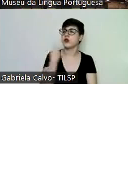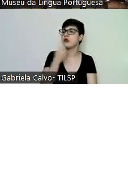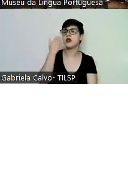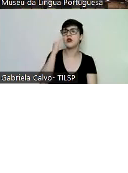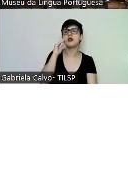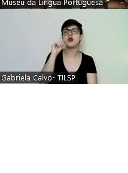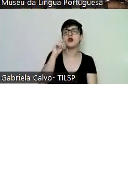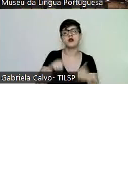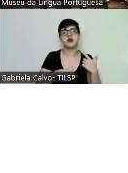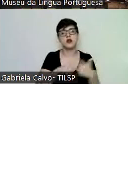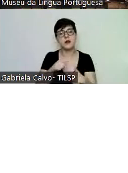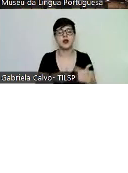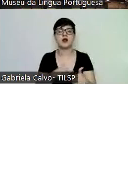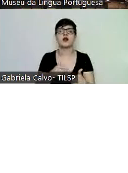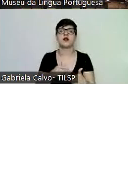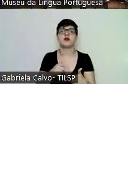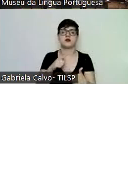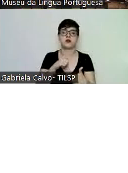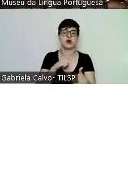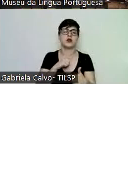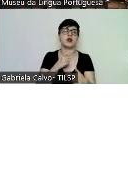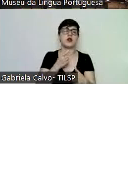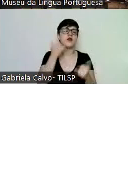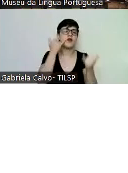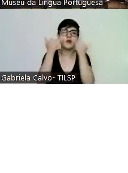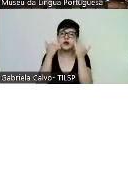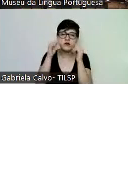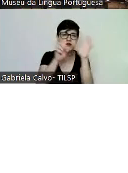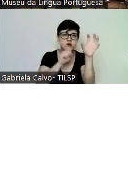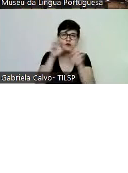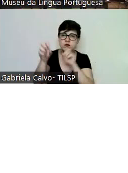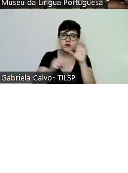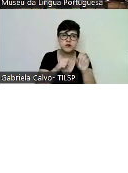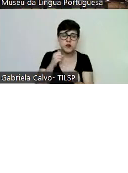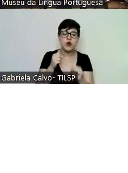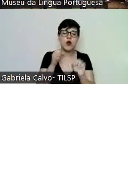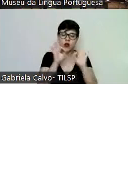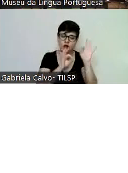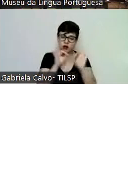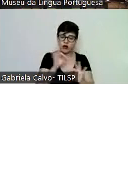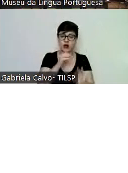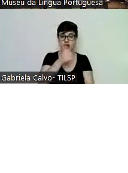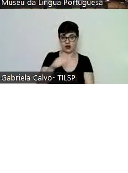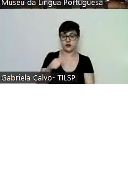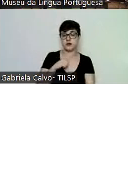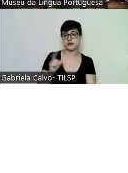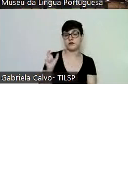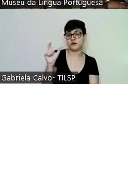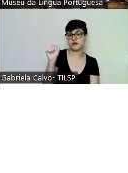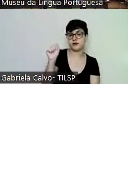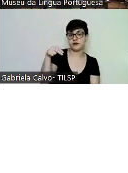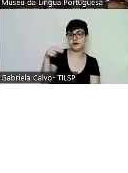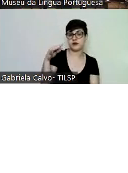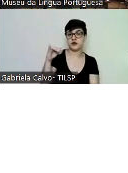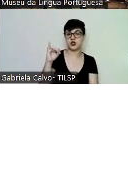de trabalho a partir do que tinha coletado que era um valor né então a gente tem anti racista o Bem